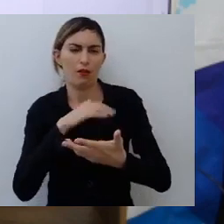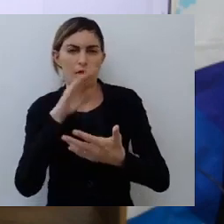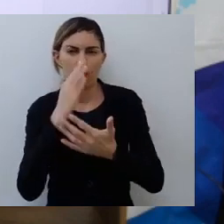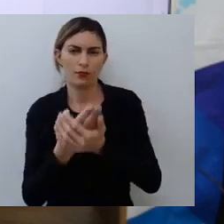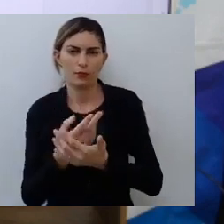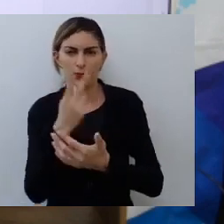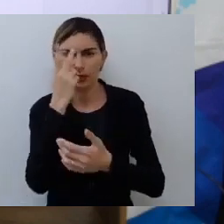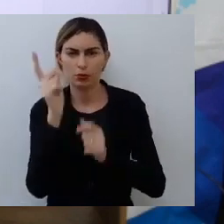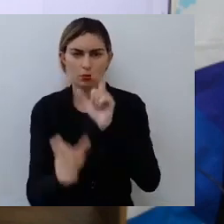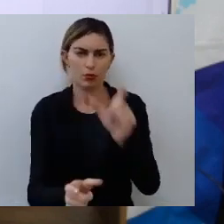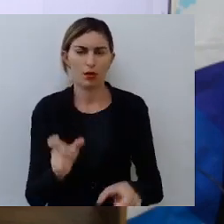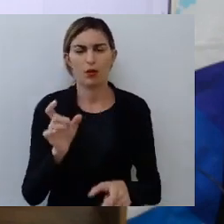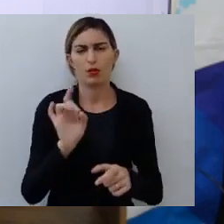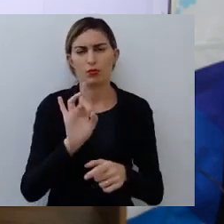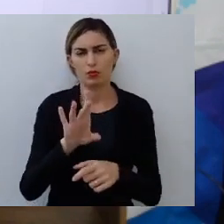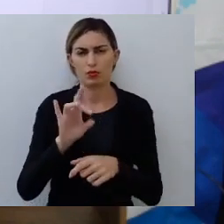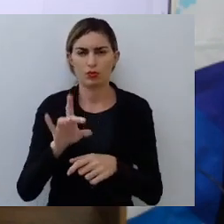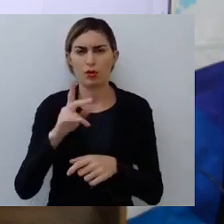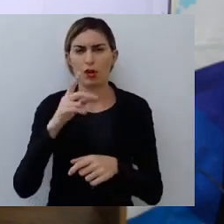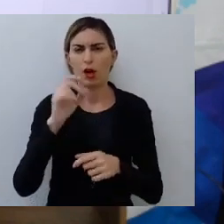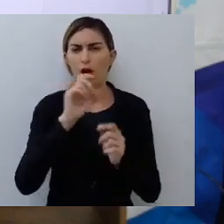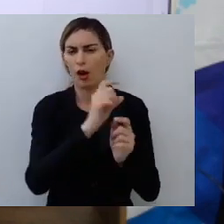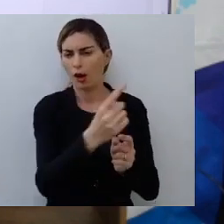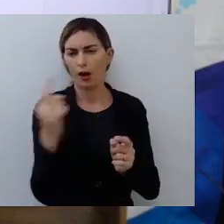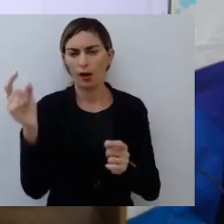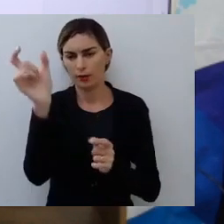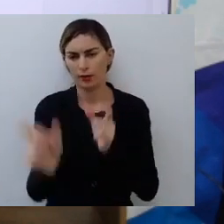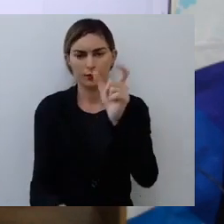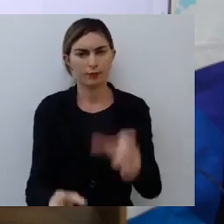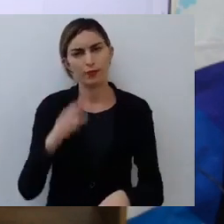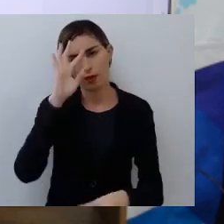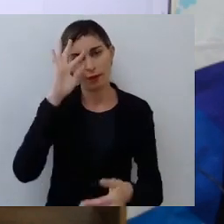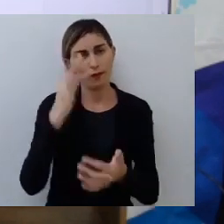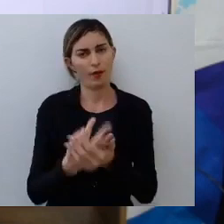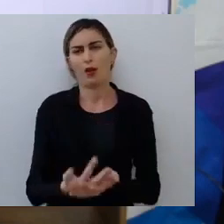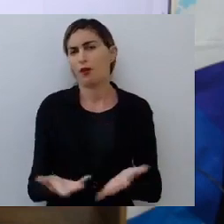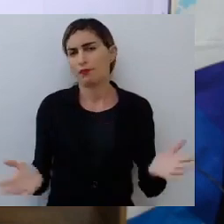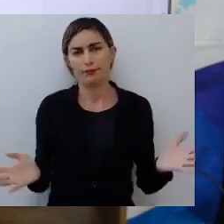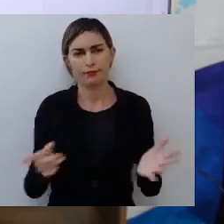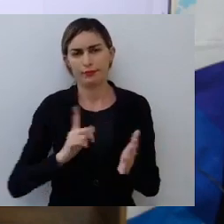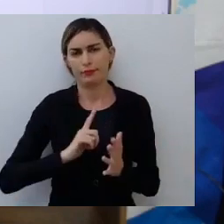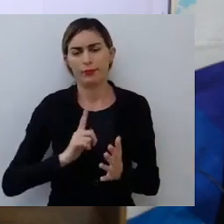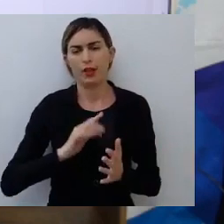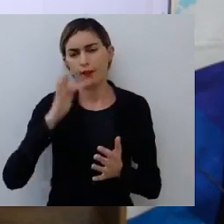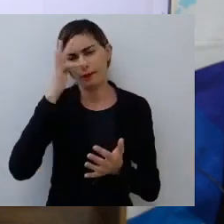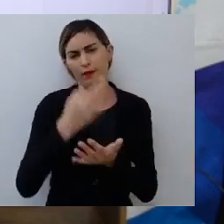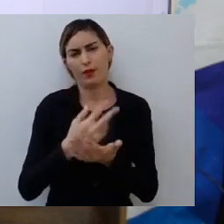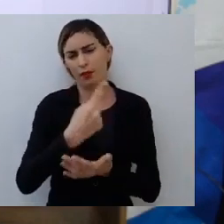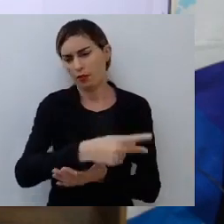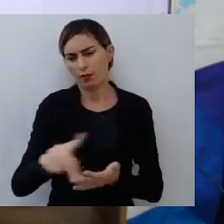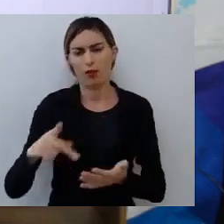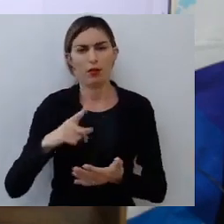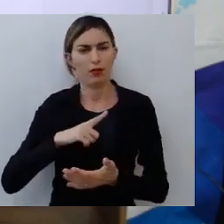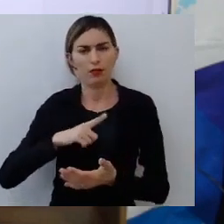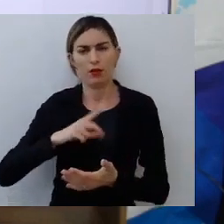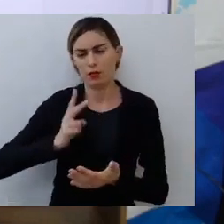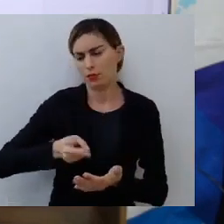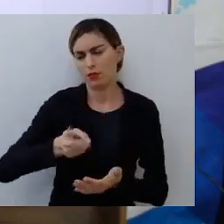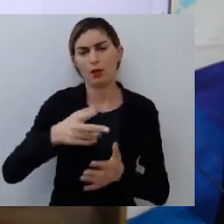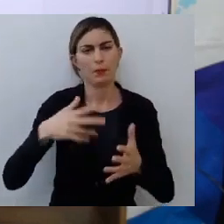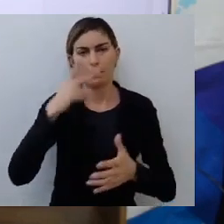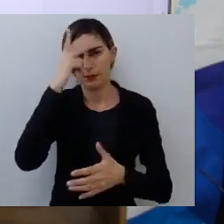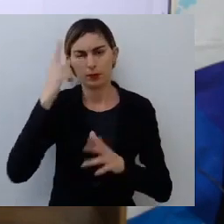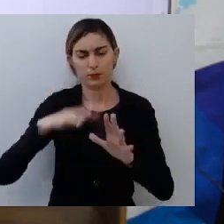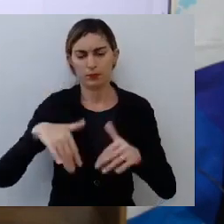possibilidade. A fé é do sujeito. Então, que ele a preserve e que essa fé faça dele sempre alguém